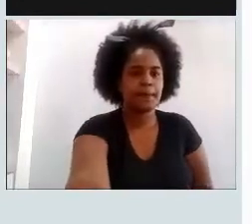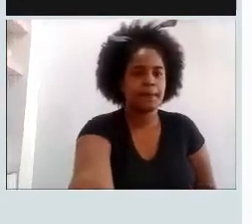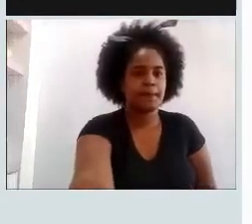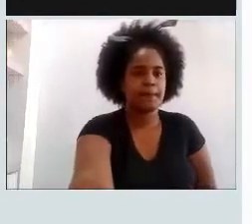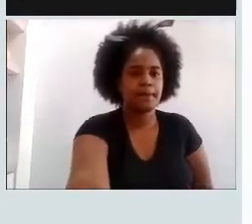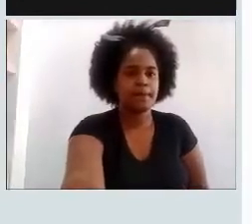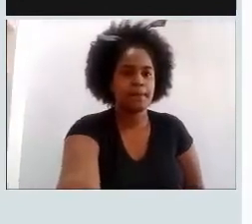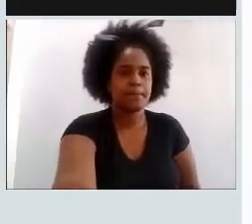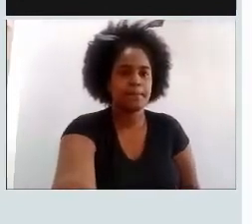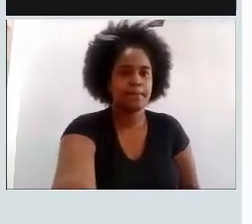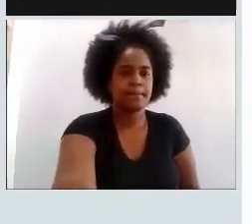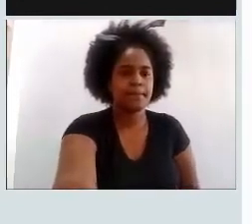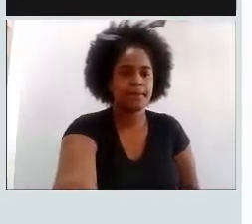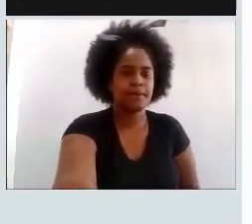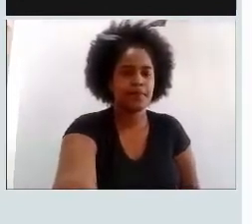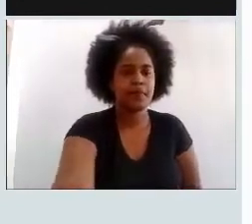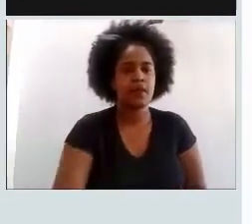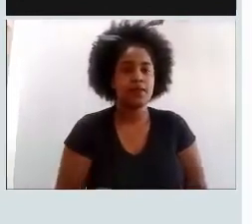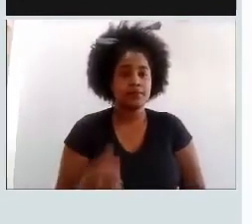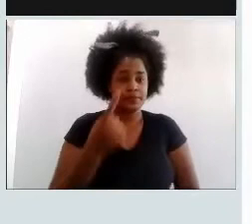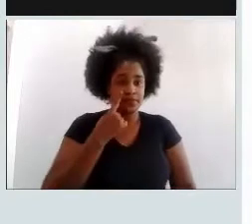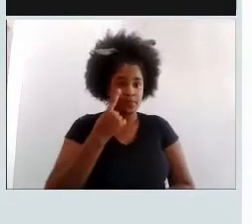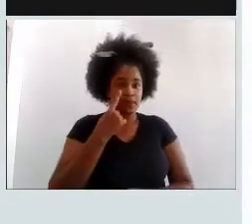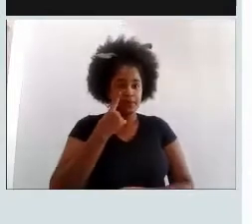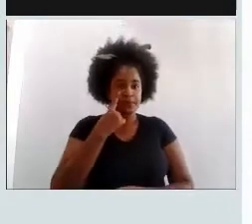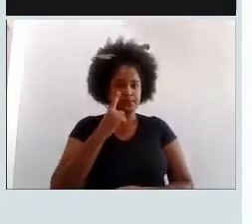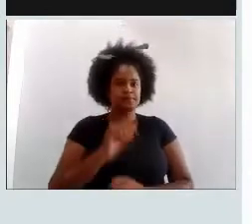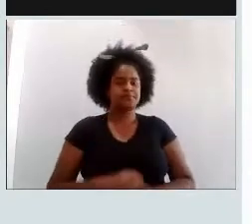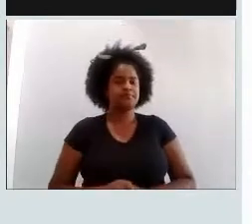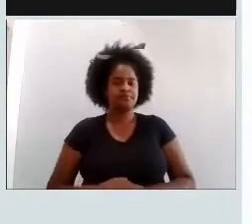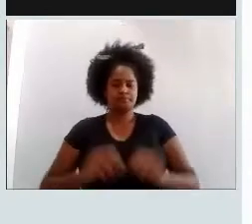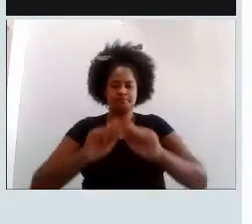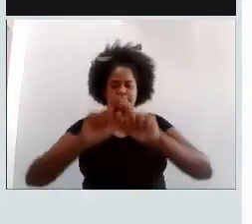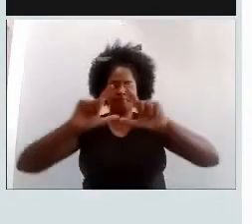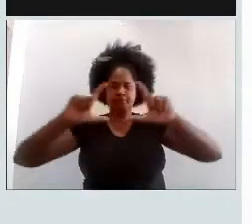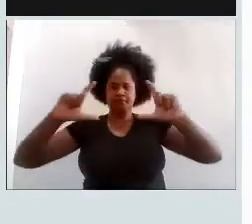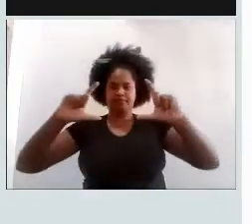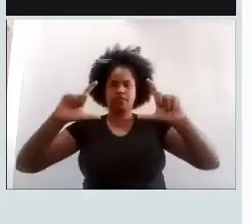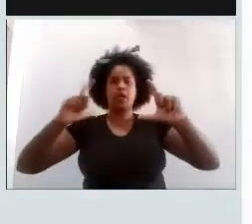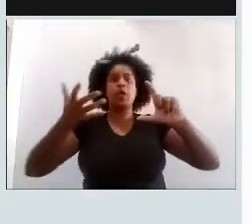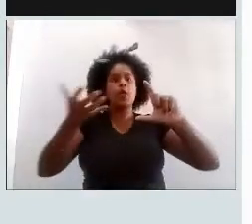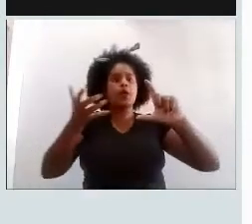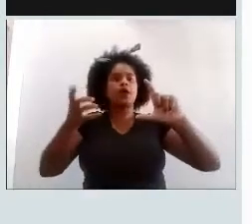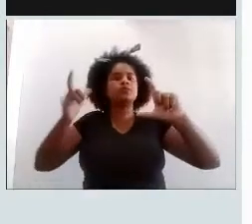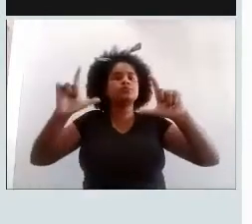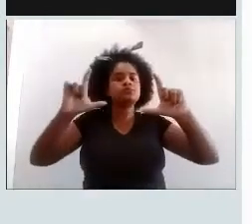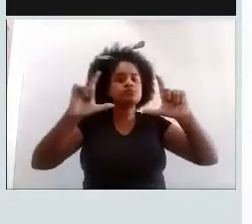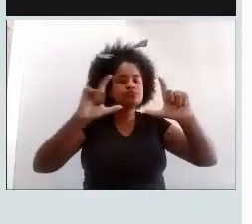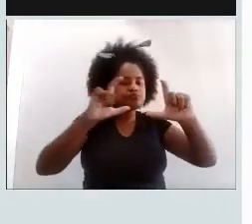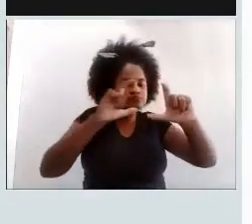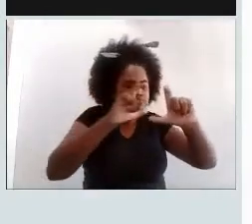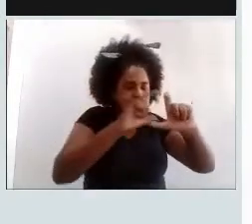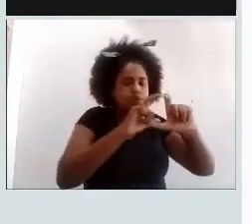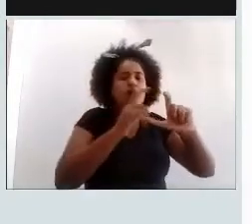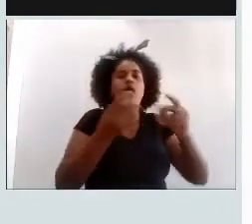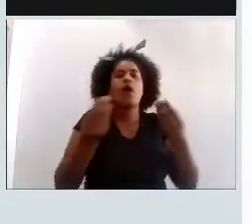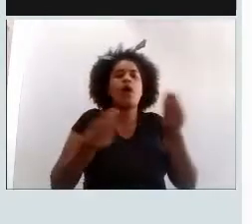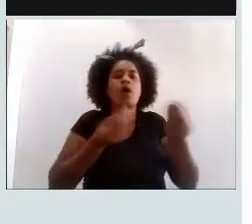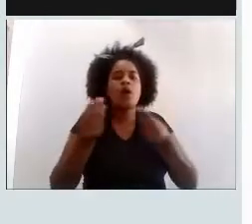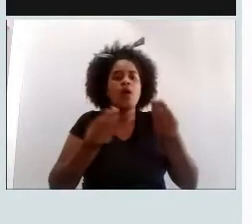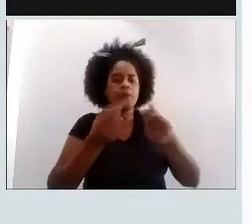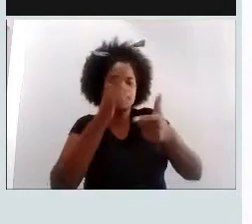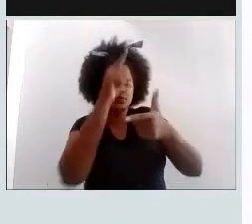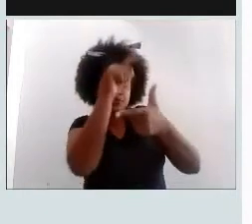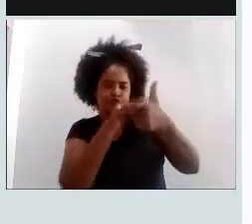menor. Então, nós vamos diminuir de tamanho, né? Então, qual seria a razão?